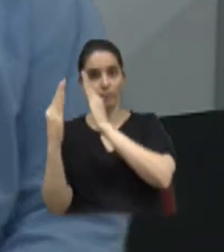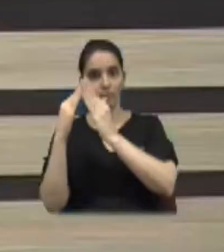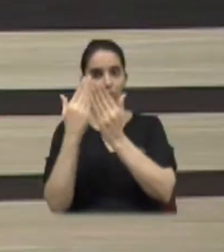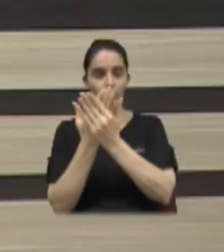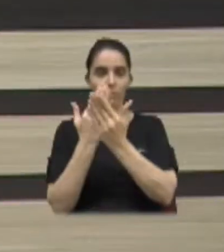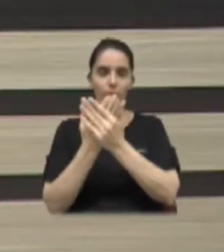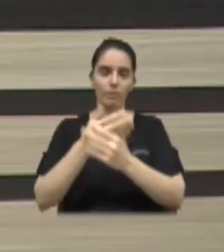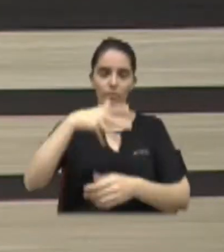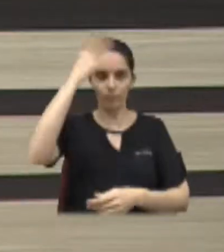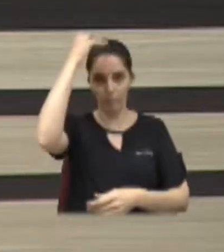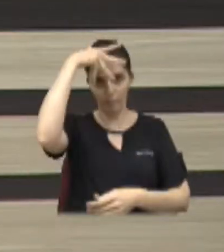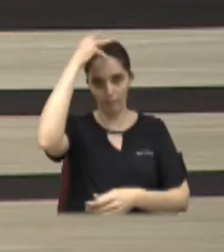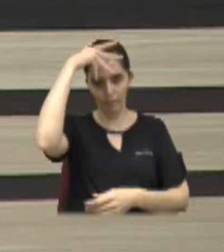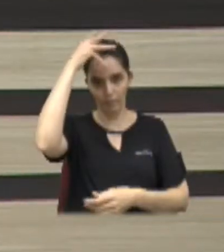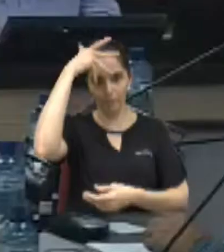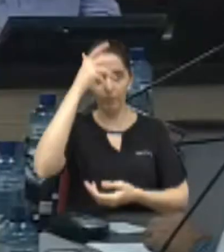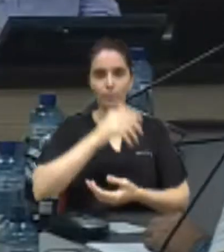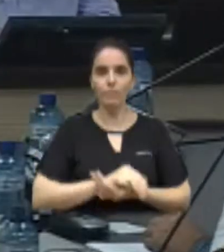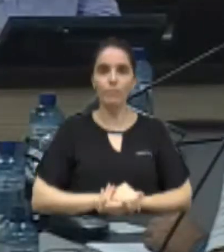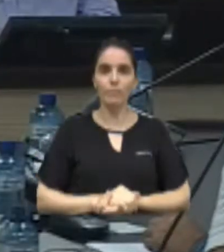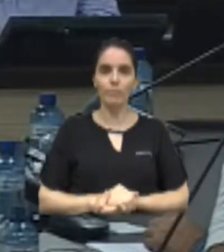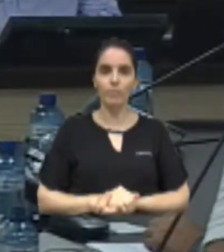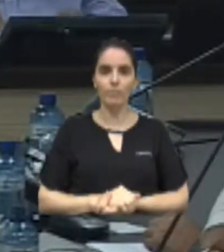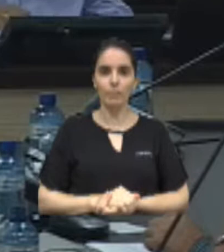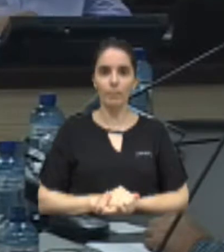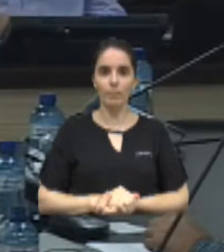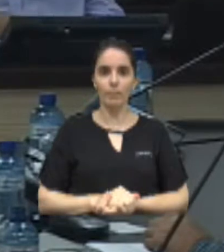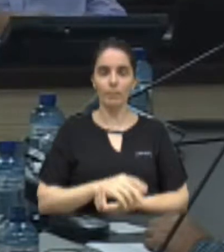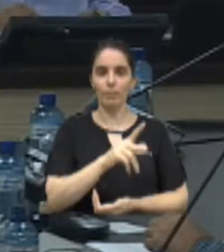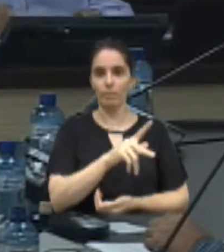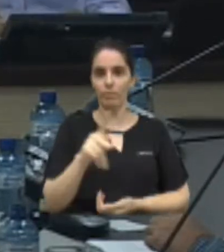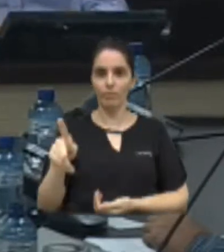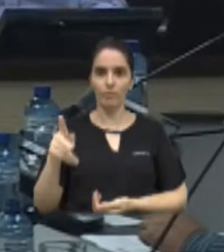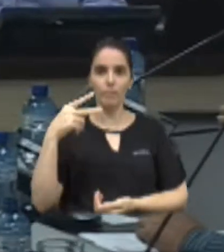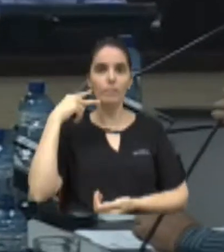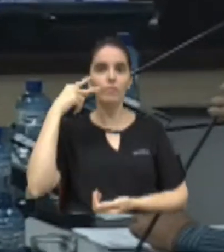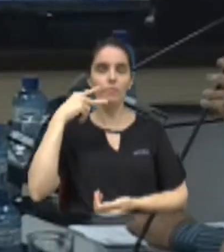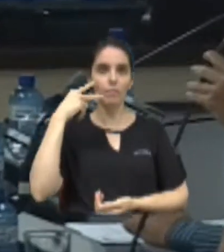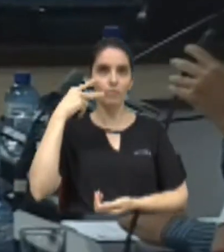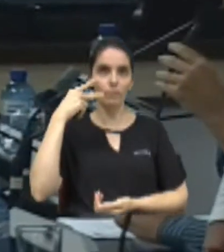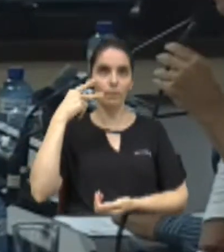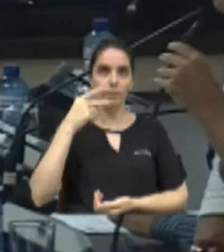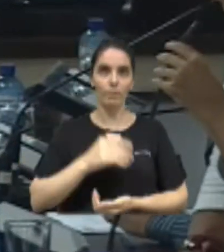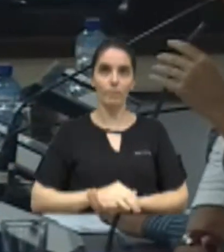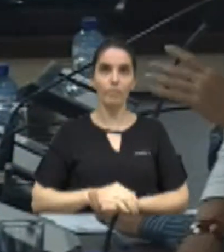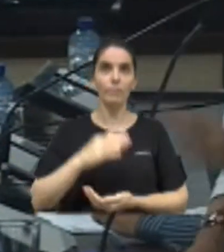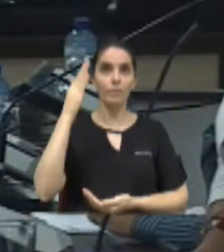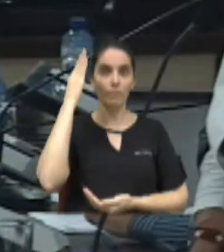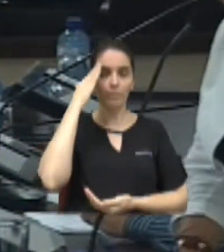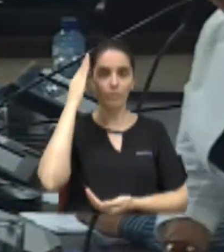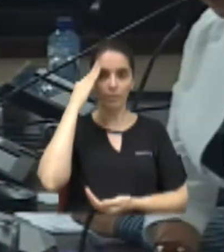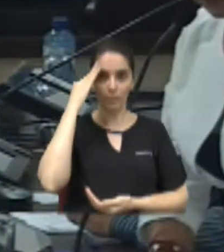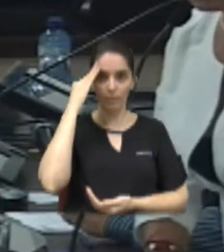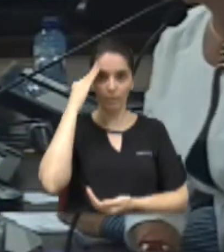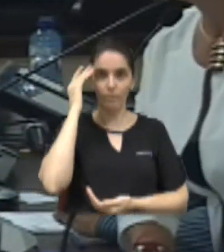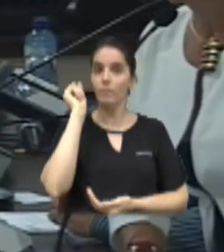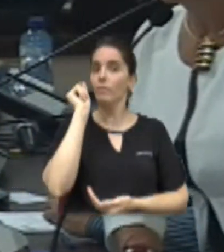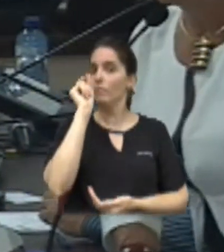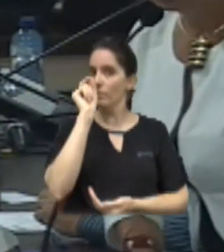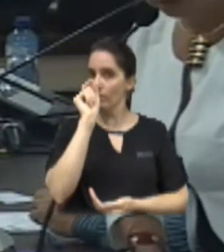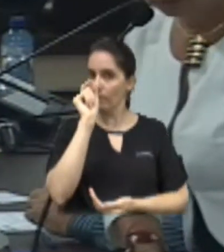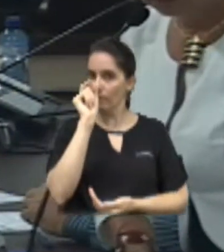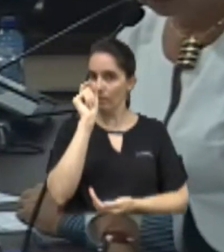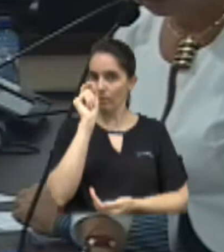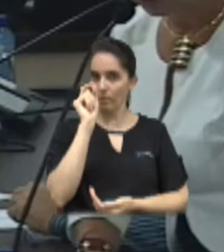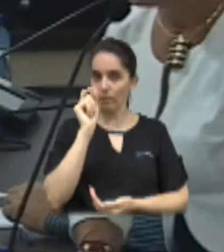discutir, senhor presidente. Com a palavra, vereadora Érica Tanque. Senhor presidente, nobres pares, bem sabemos da